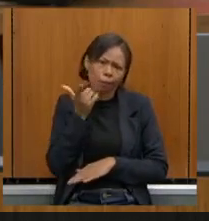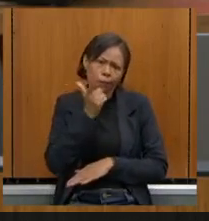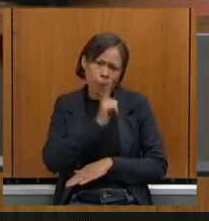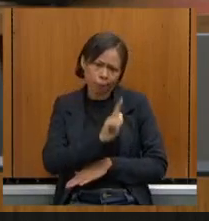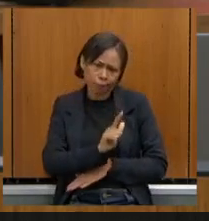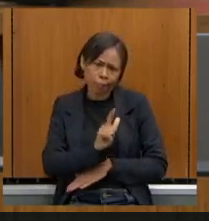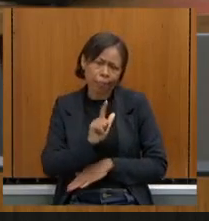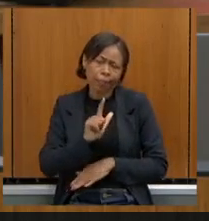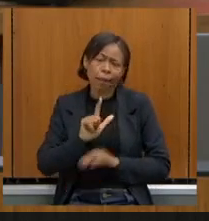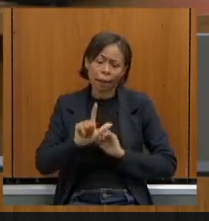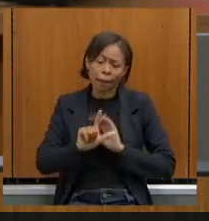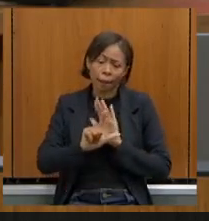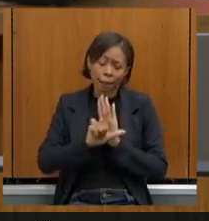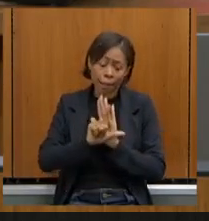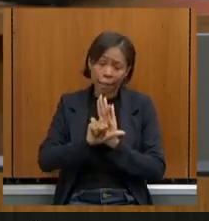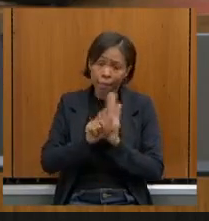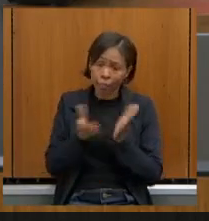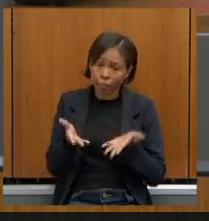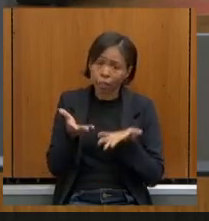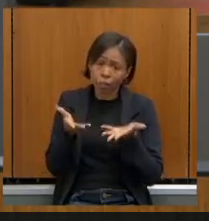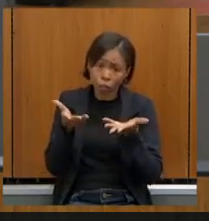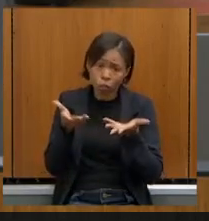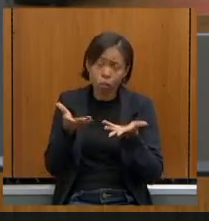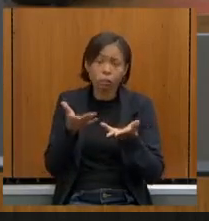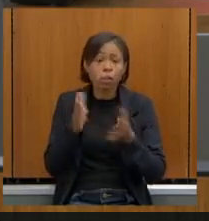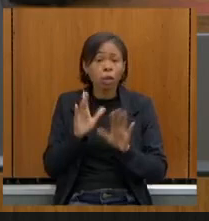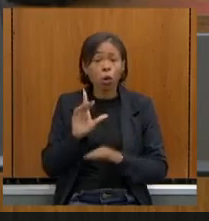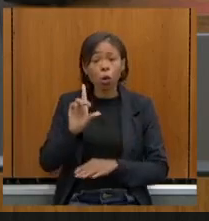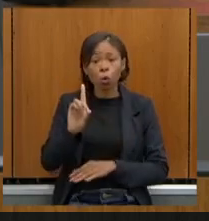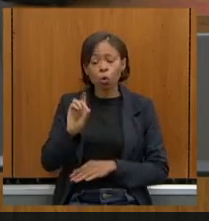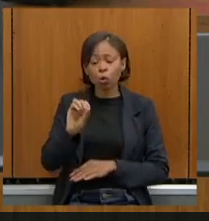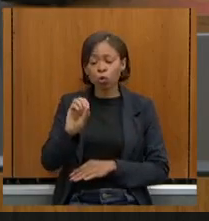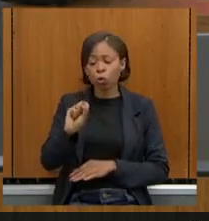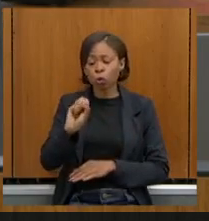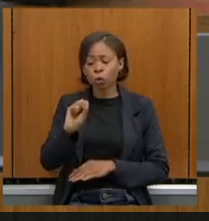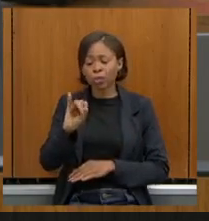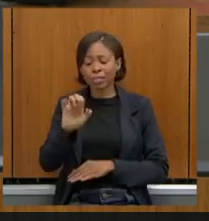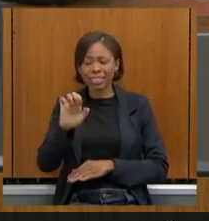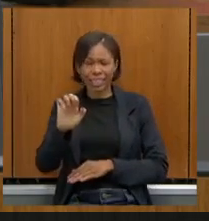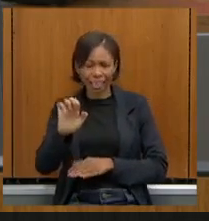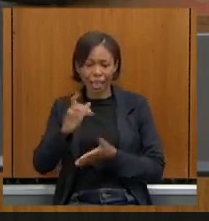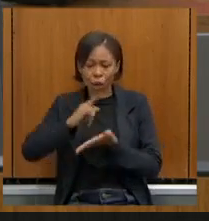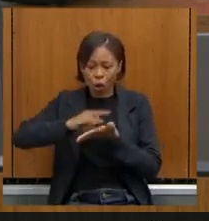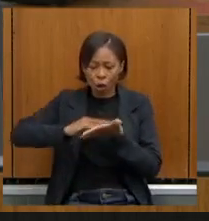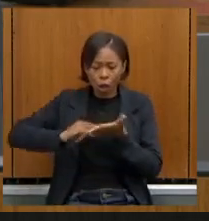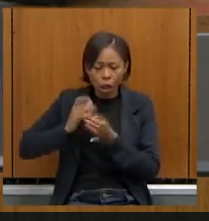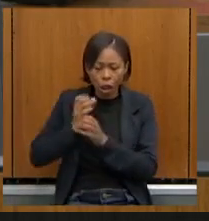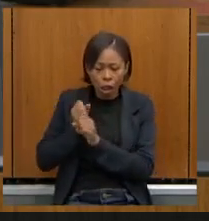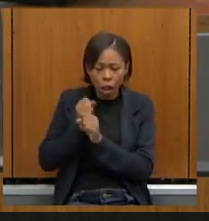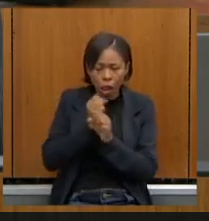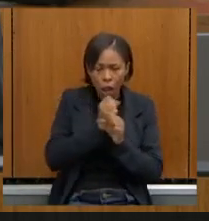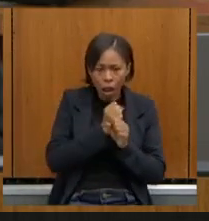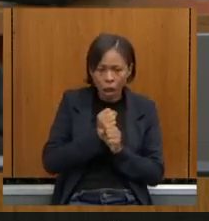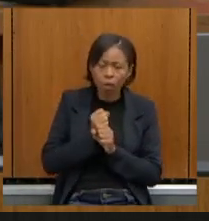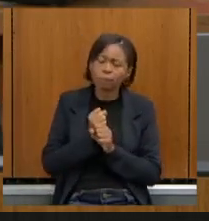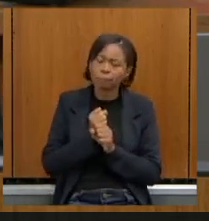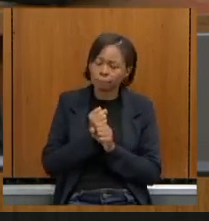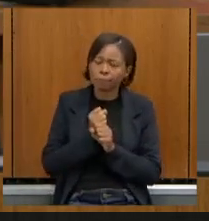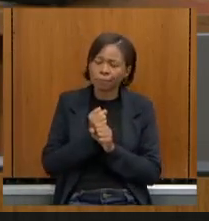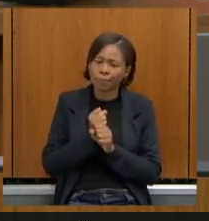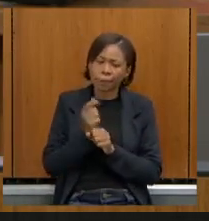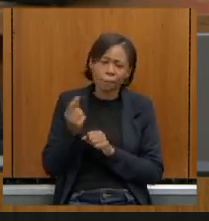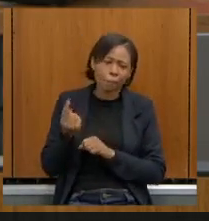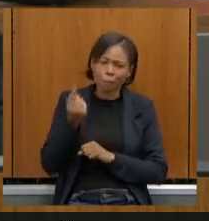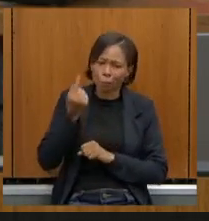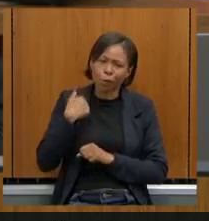lei de incentivo. E o dossiê foi a primeira coisa que eu pedi, porque eu sou rei do Congado e eu tenho um carinho muito grande, minha